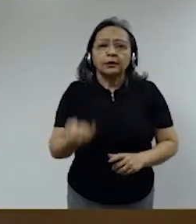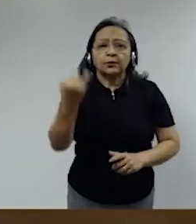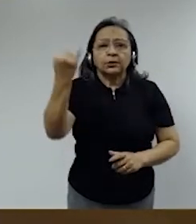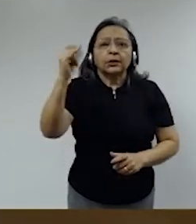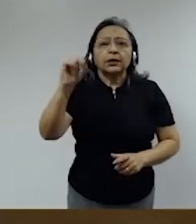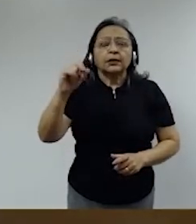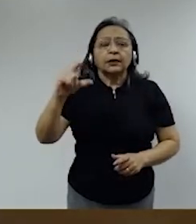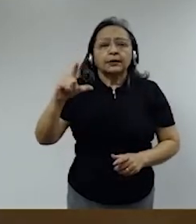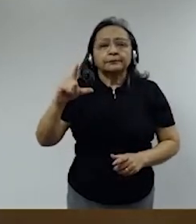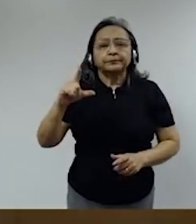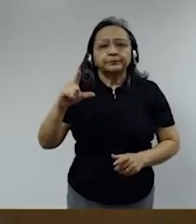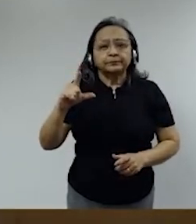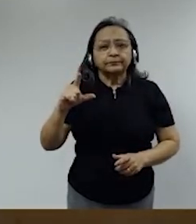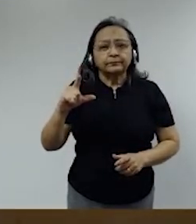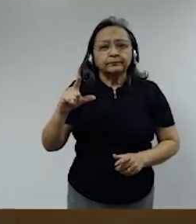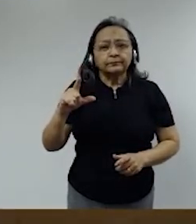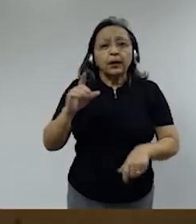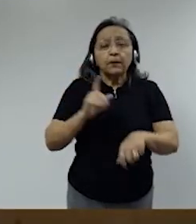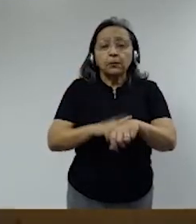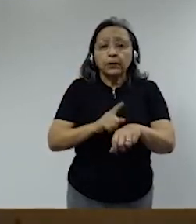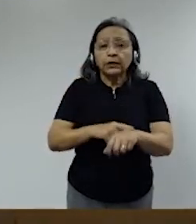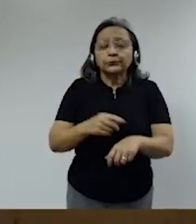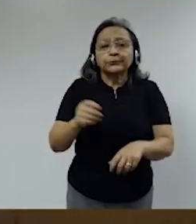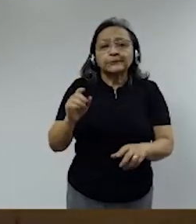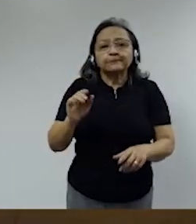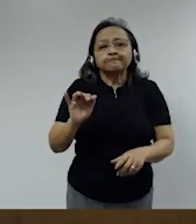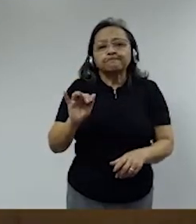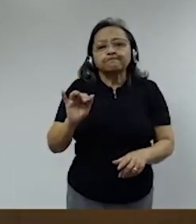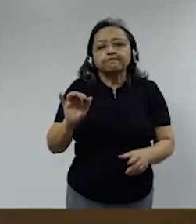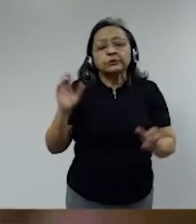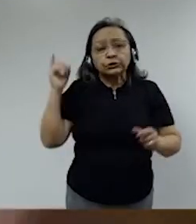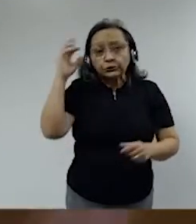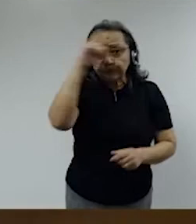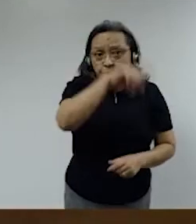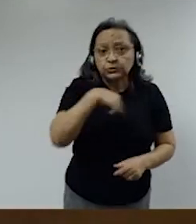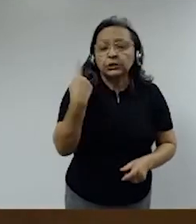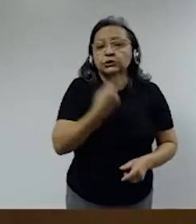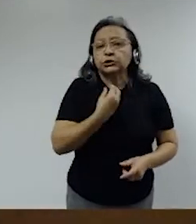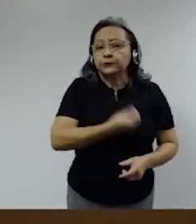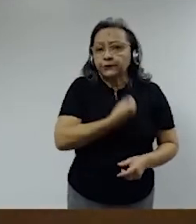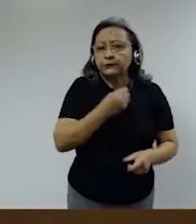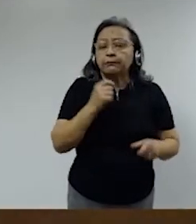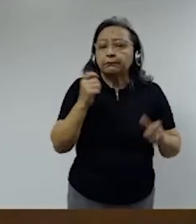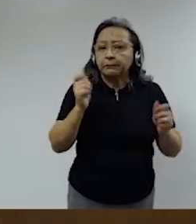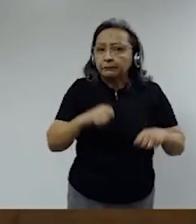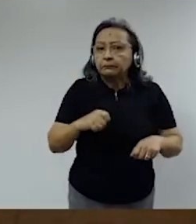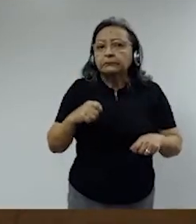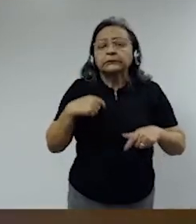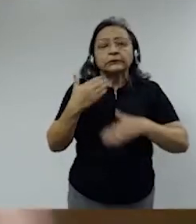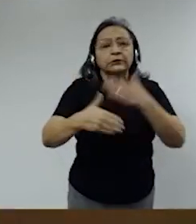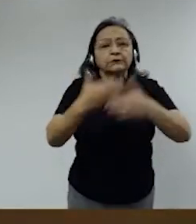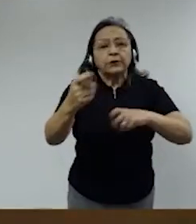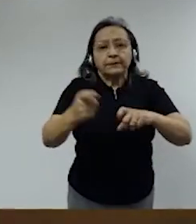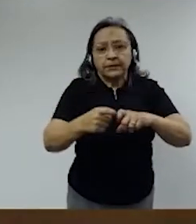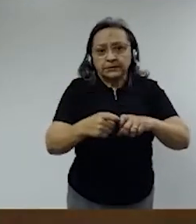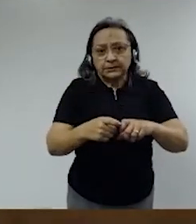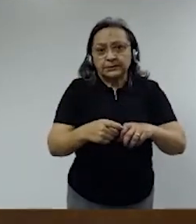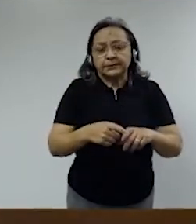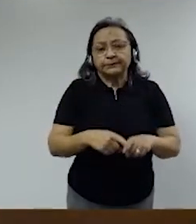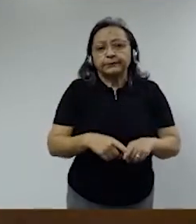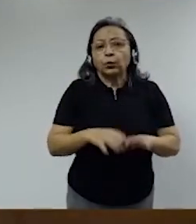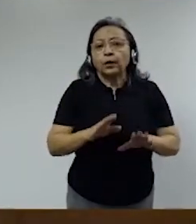que traz, né, esses momentos críticos que a gente vive de se desenvolver aí a medicina. E mais que